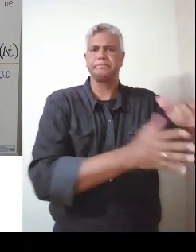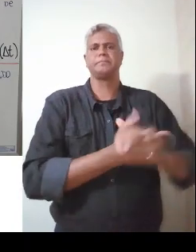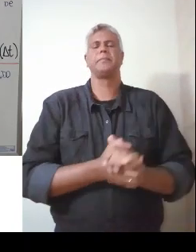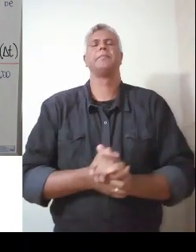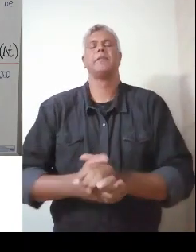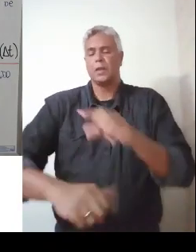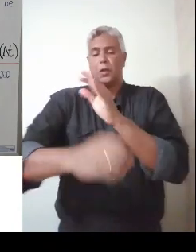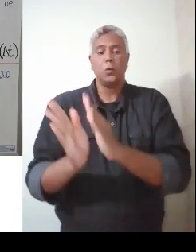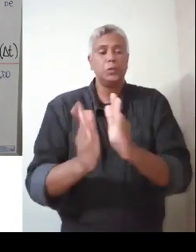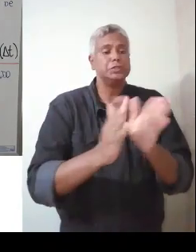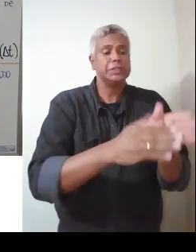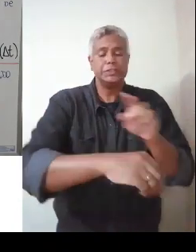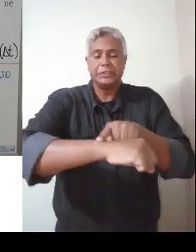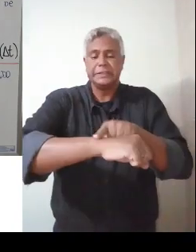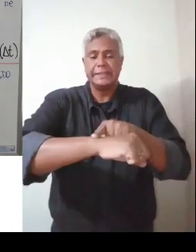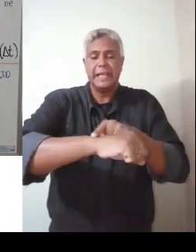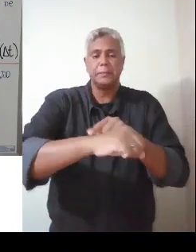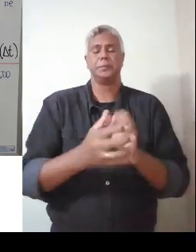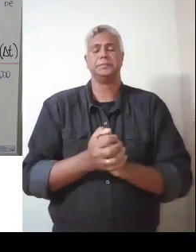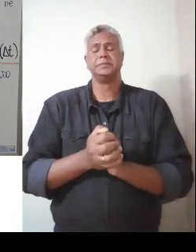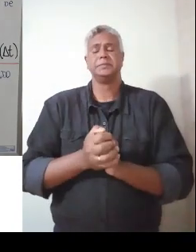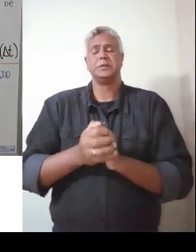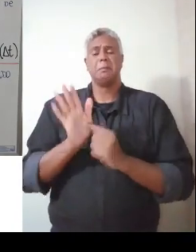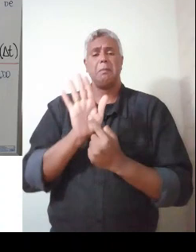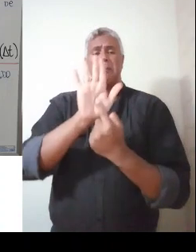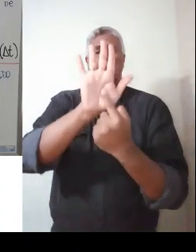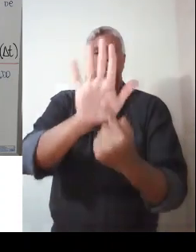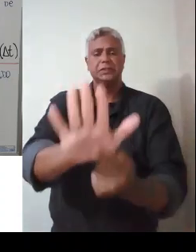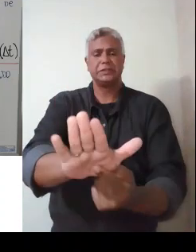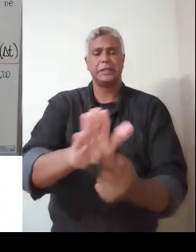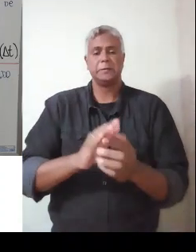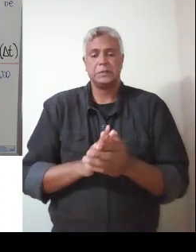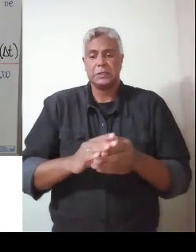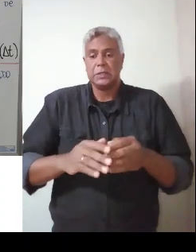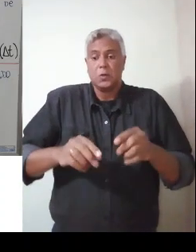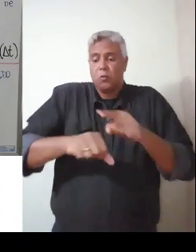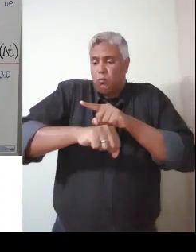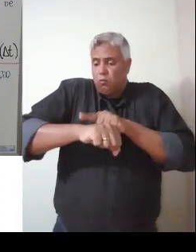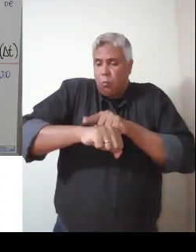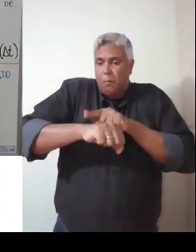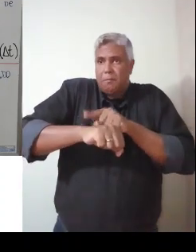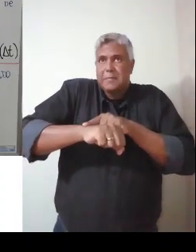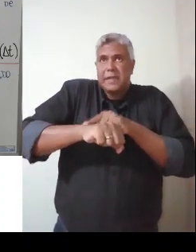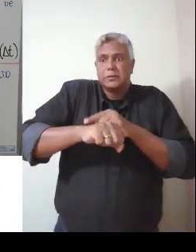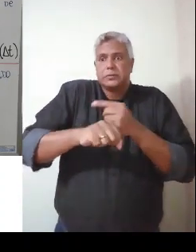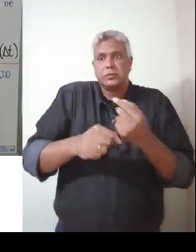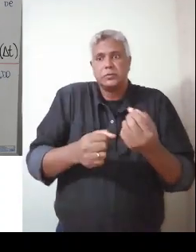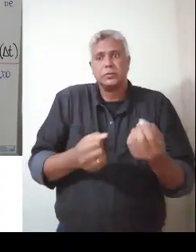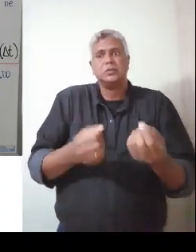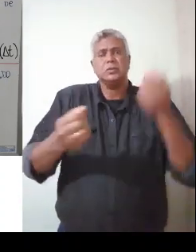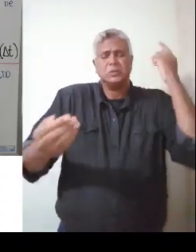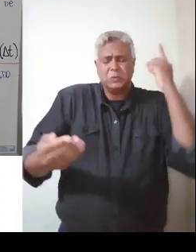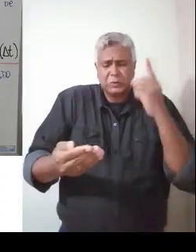está associado à percepção de um evento momentâneo. Então, seria como um flash,